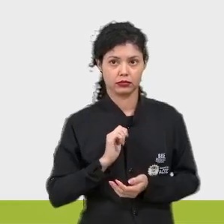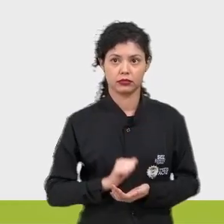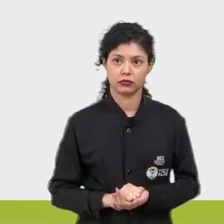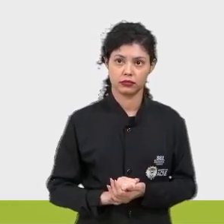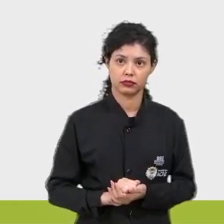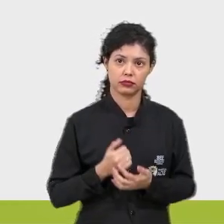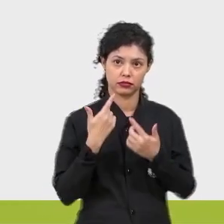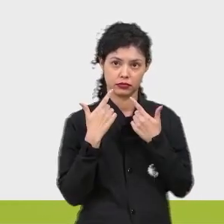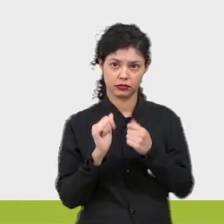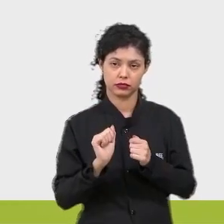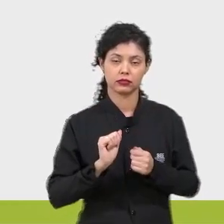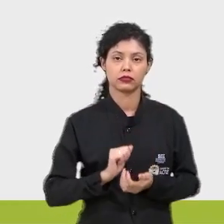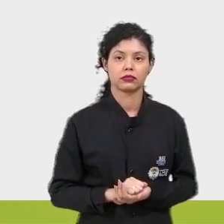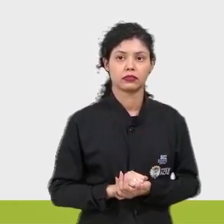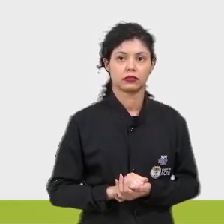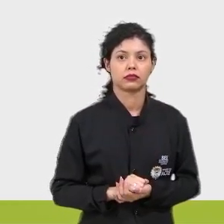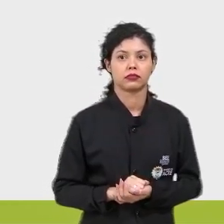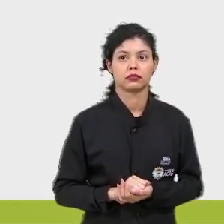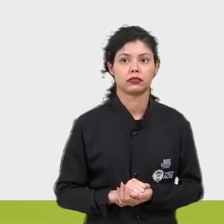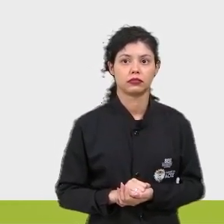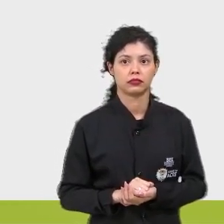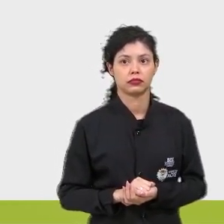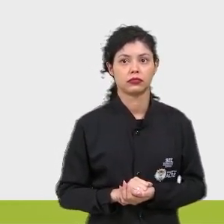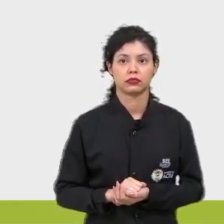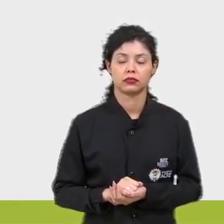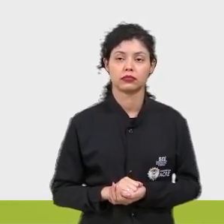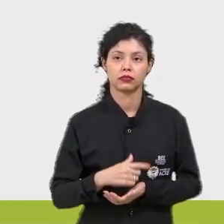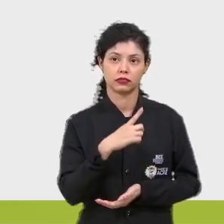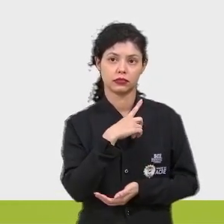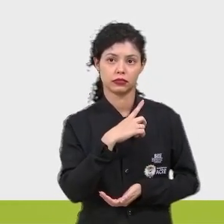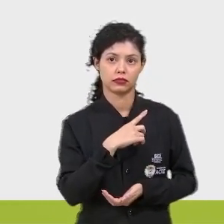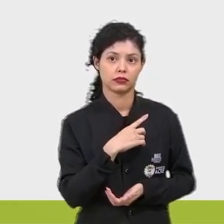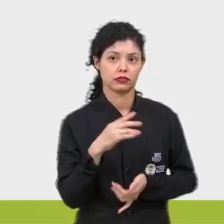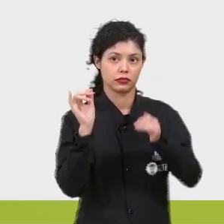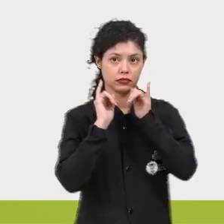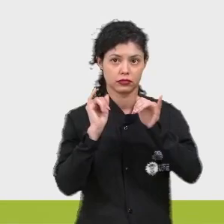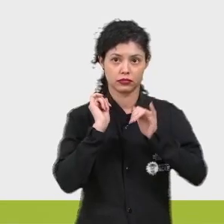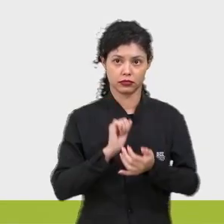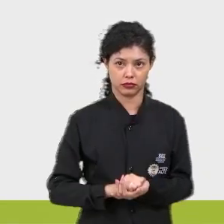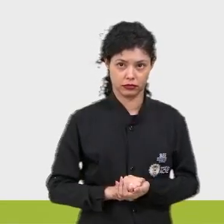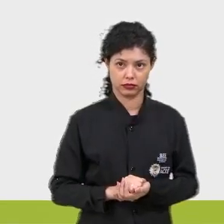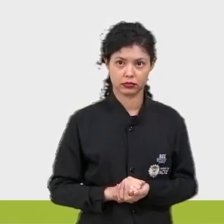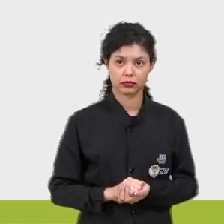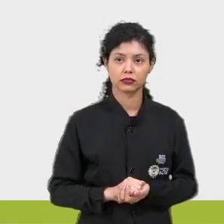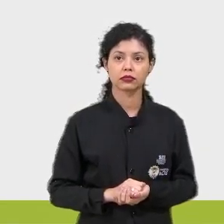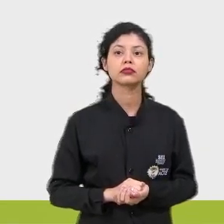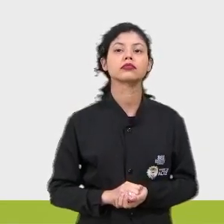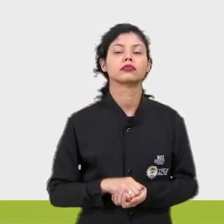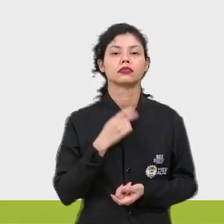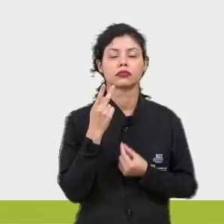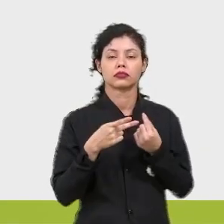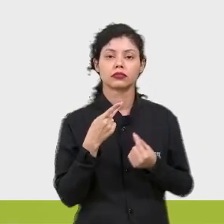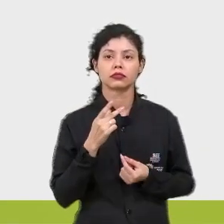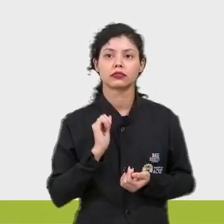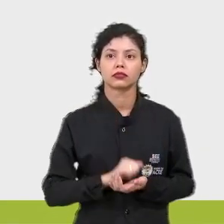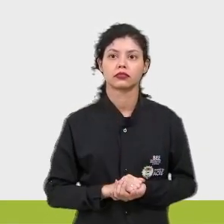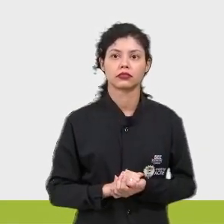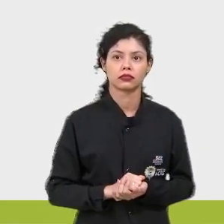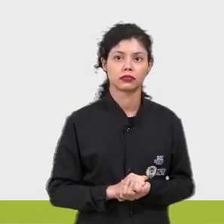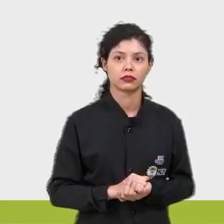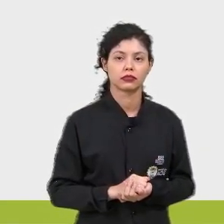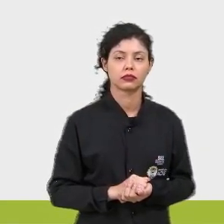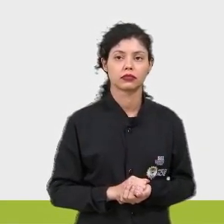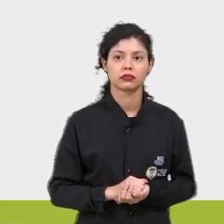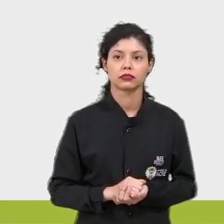de linguagens. Nós temos esse anúncio publicitário aí. Olha só o enunciado, como que o anúncio diz. A questão